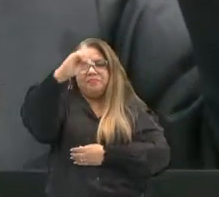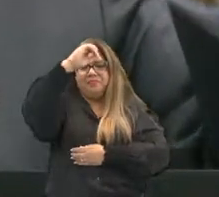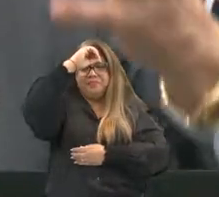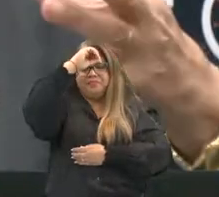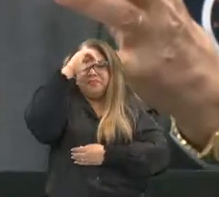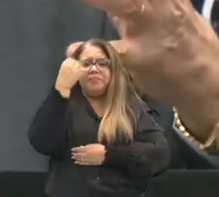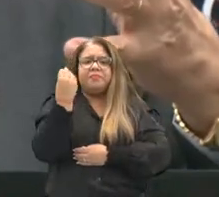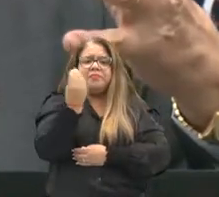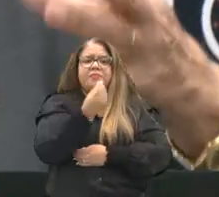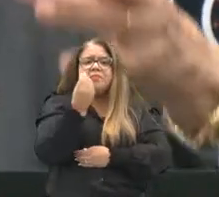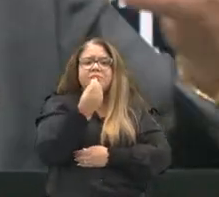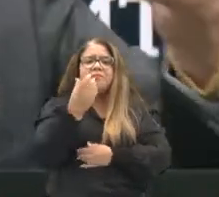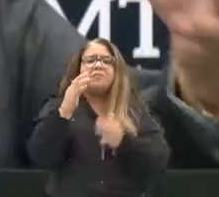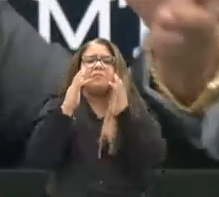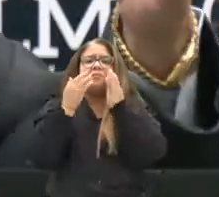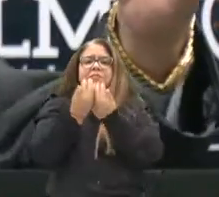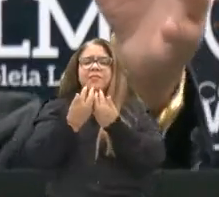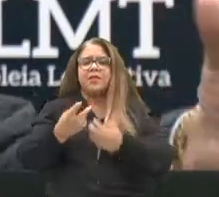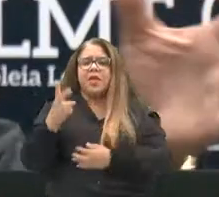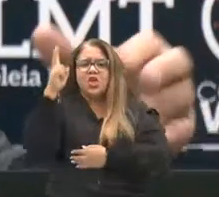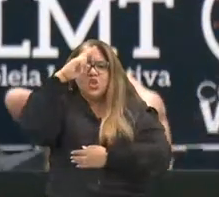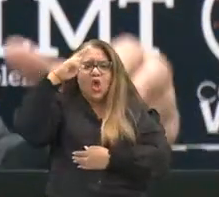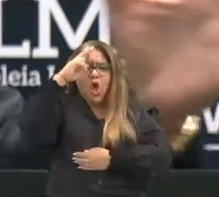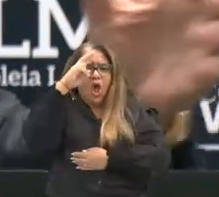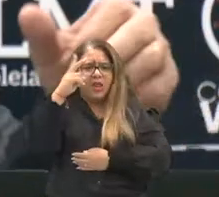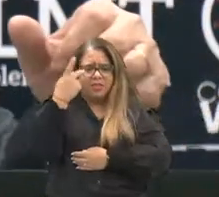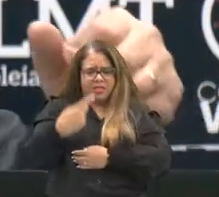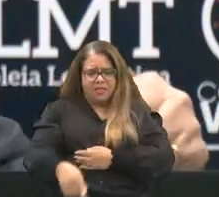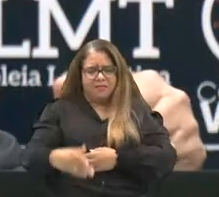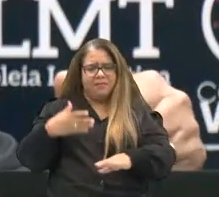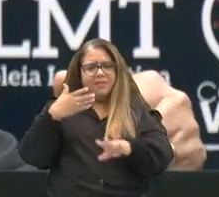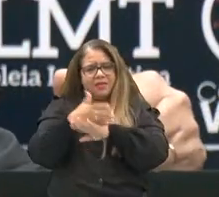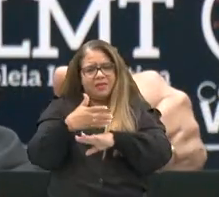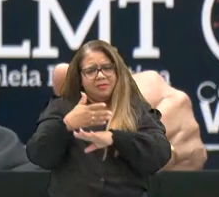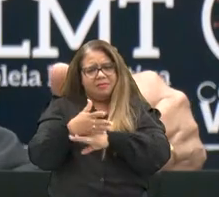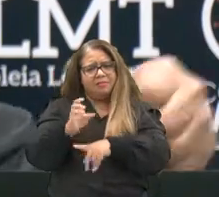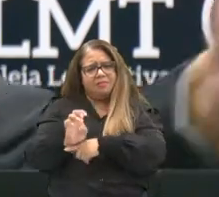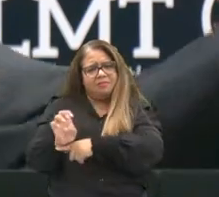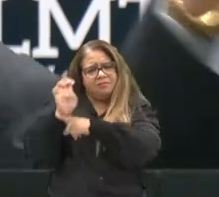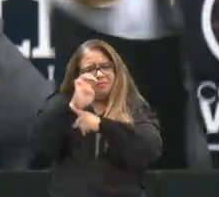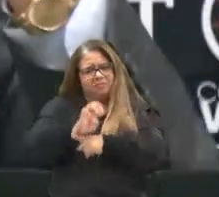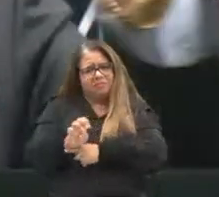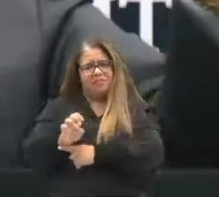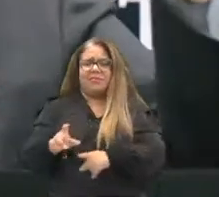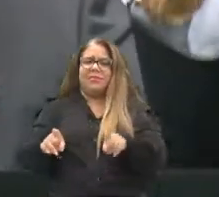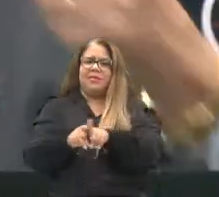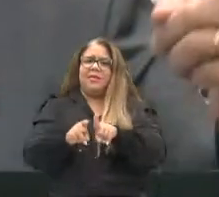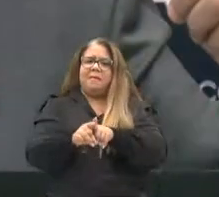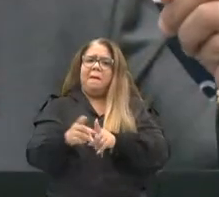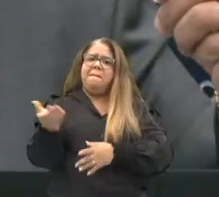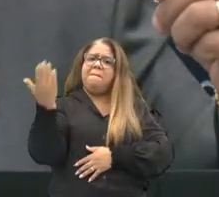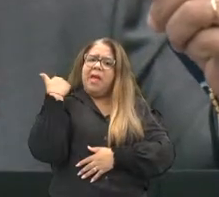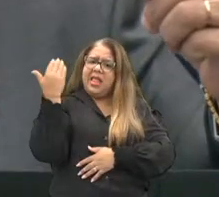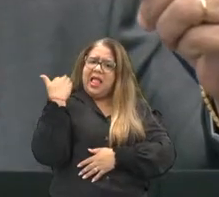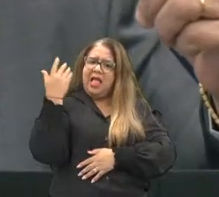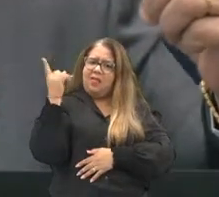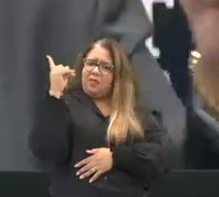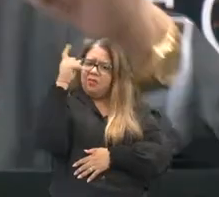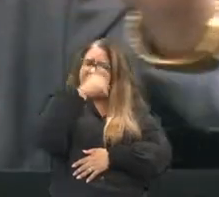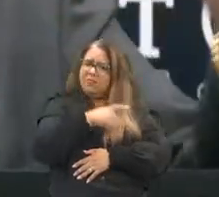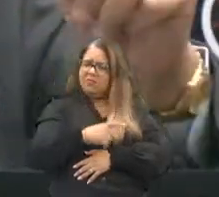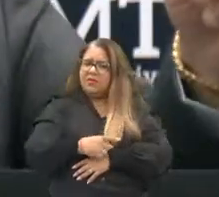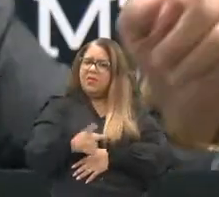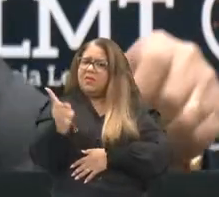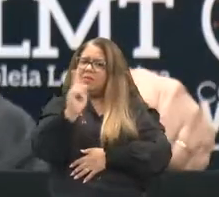essas famílias fizeram para o nosso estado, como disse o Júlio aqui. Naquela época tudo era difícil, não